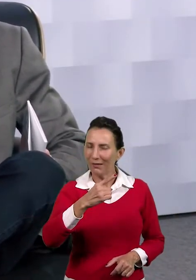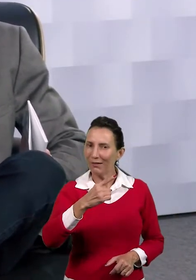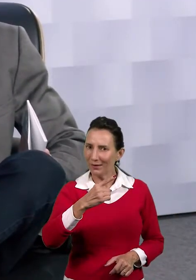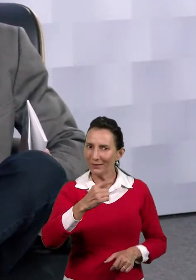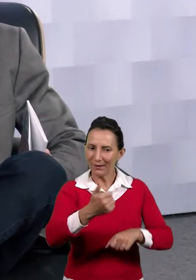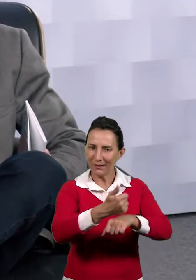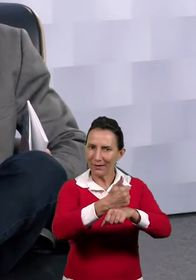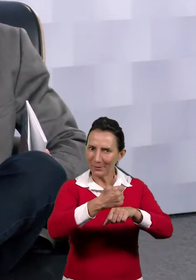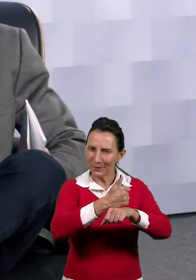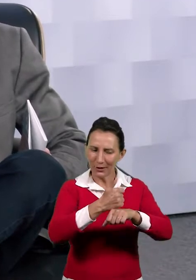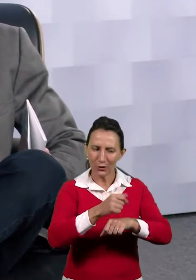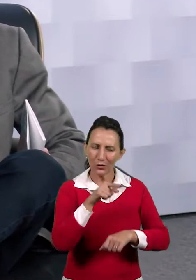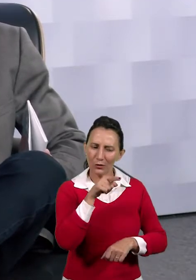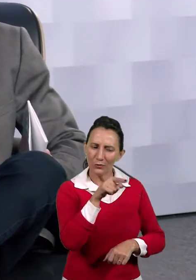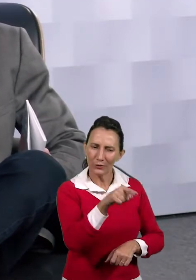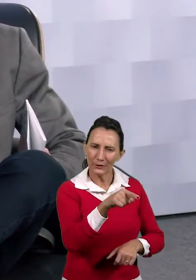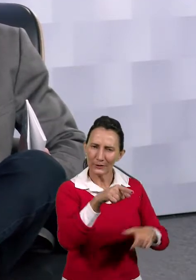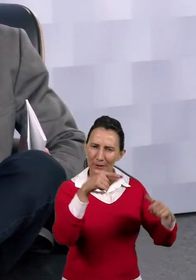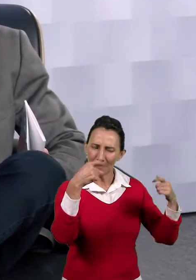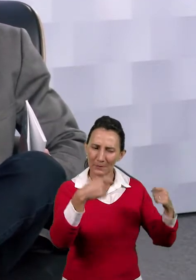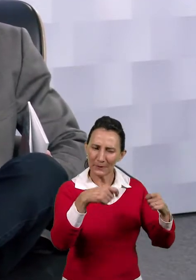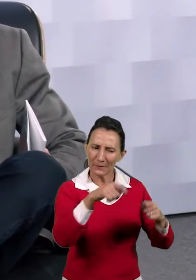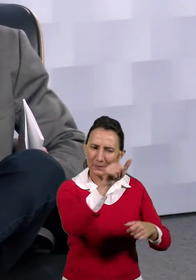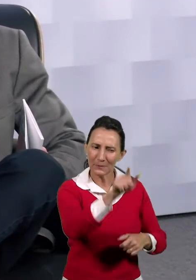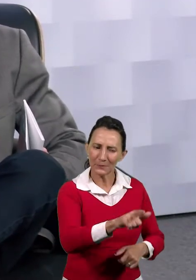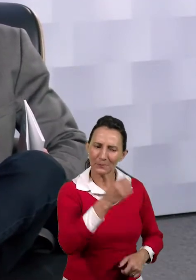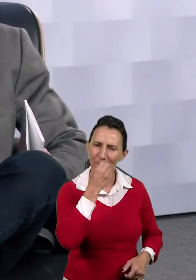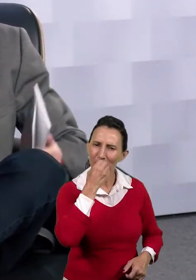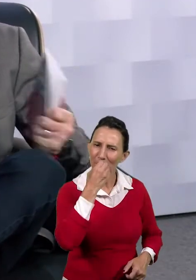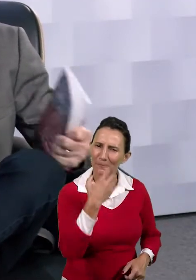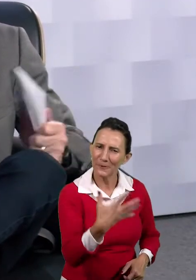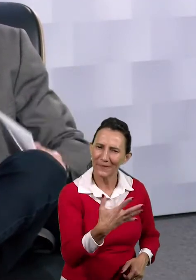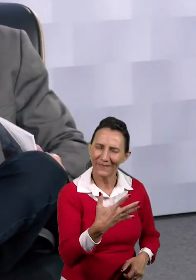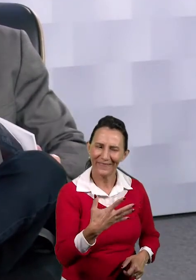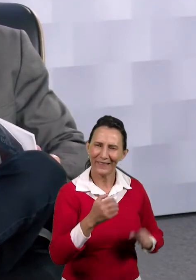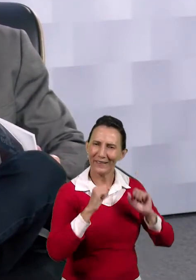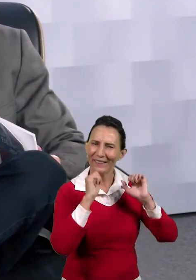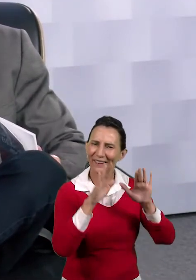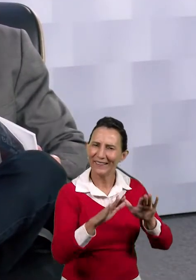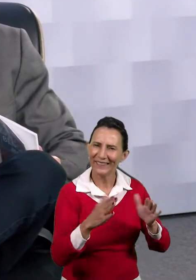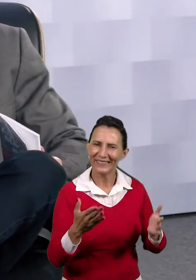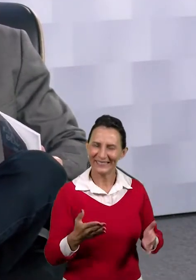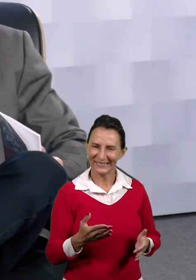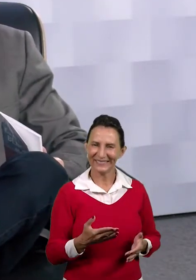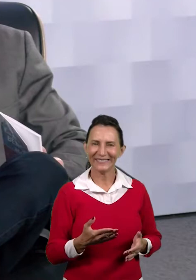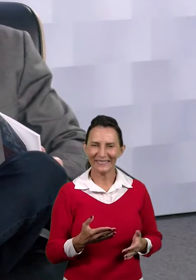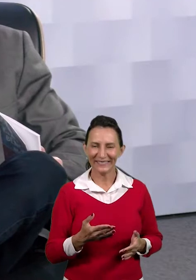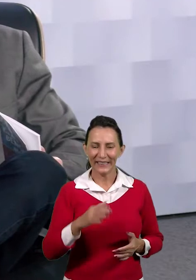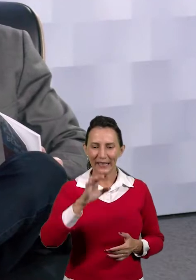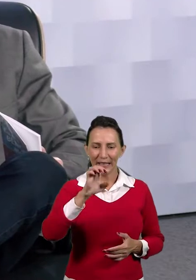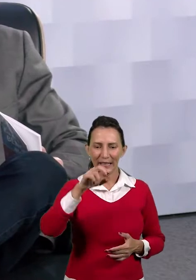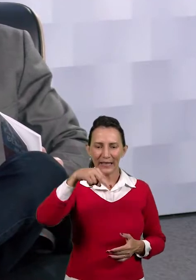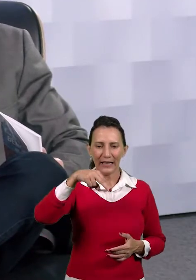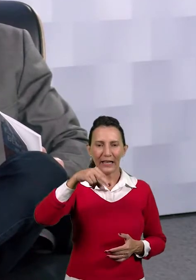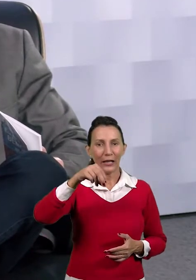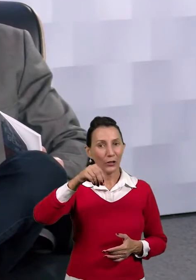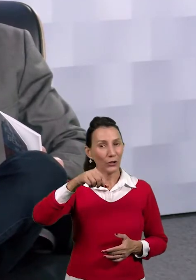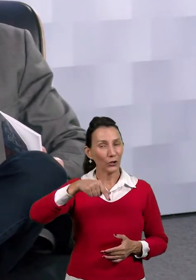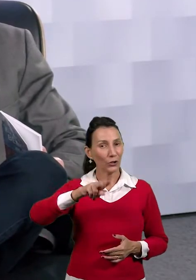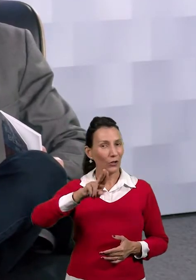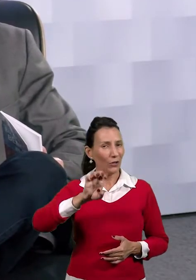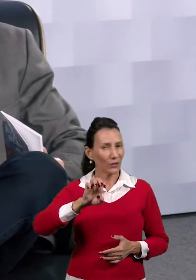para Abraão é ser tu uma bênção, seja uma bênção. Enoque andou com